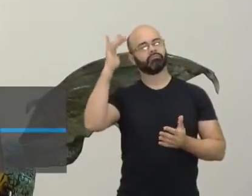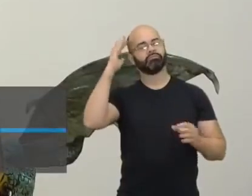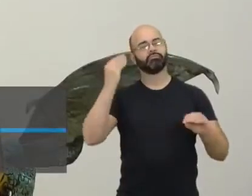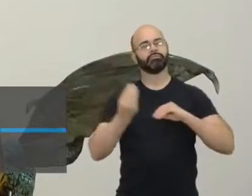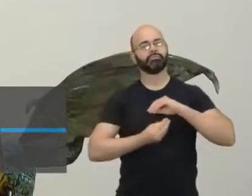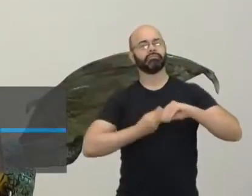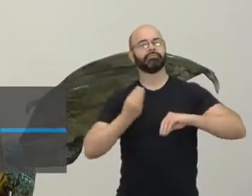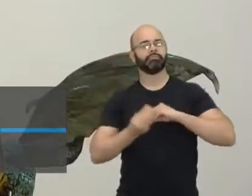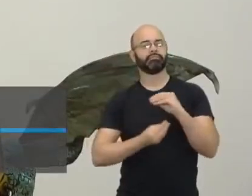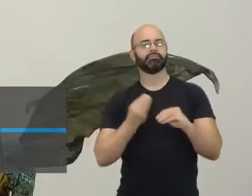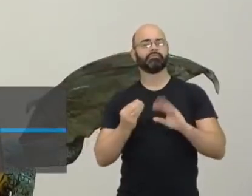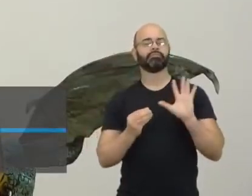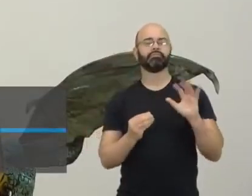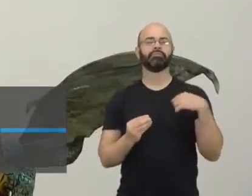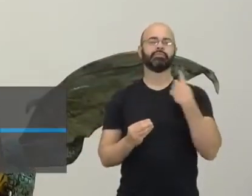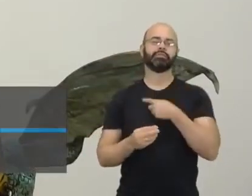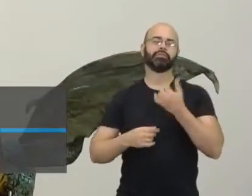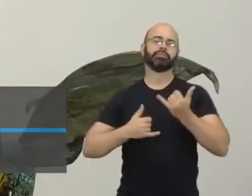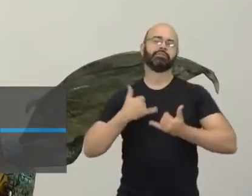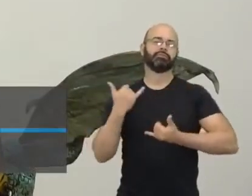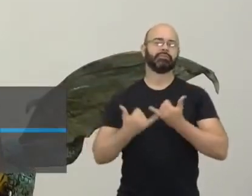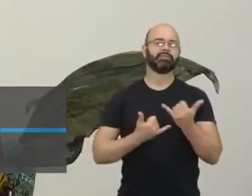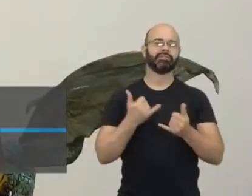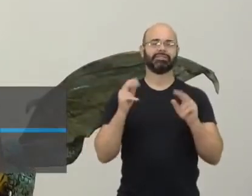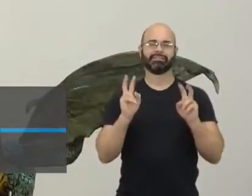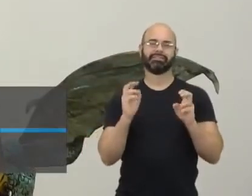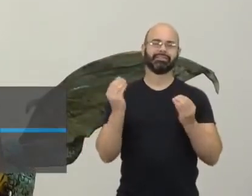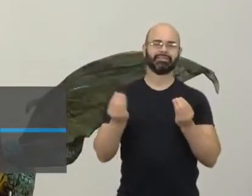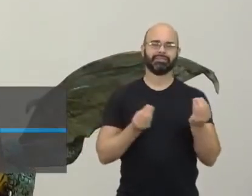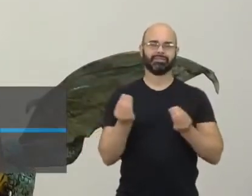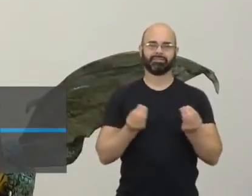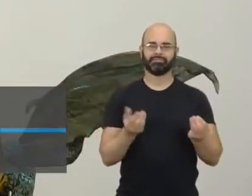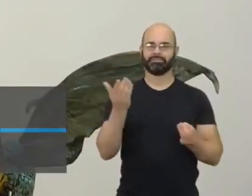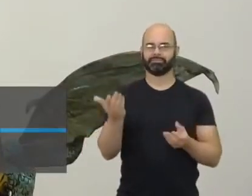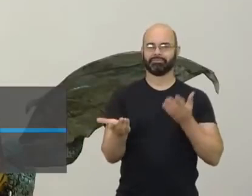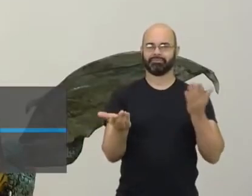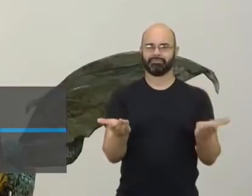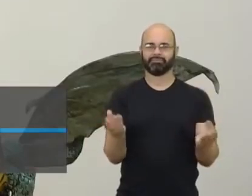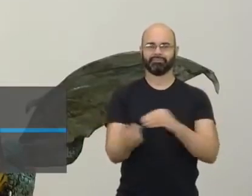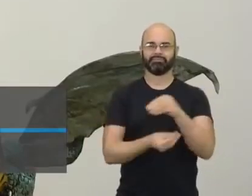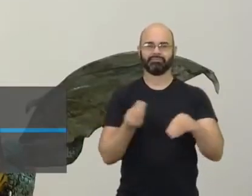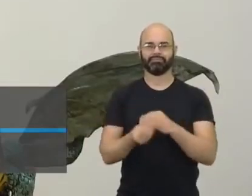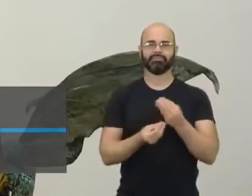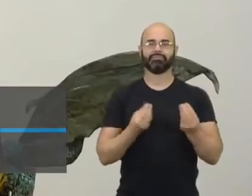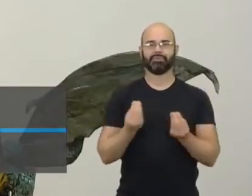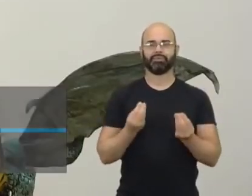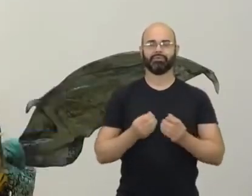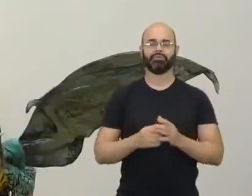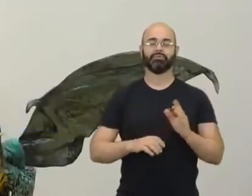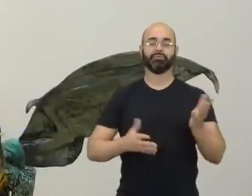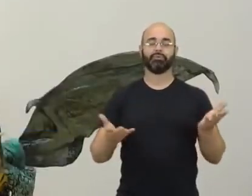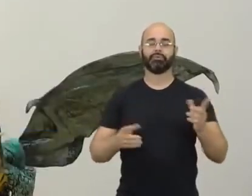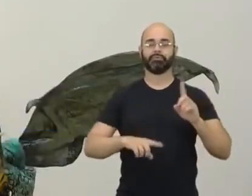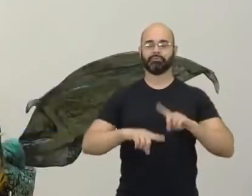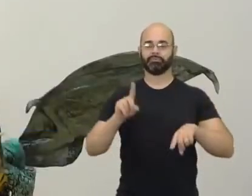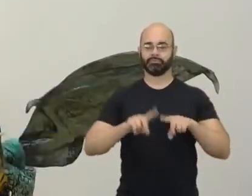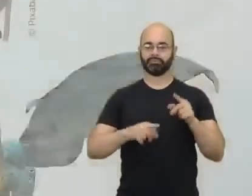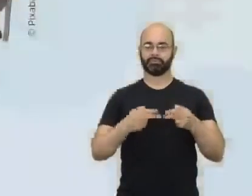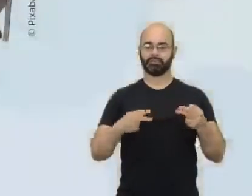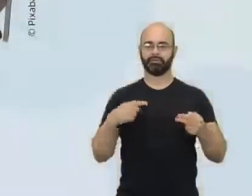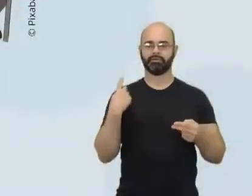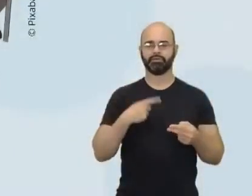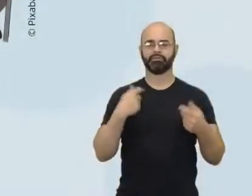né? Como é que a gente brinca com essas duas vertentes, essas duas possibilidades. E qual o material que a gente vai precisar,